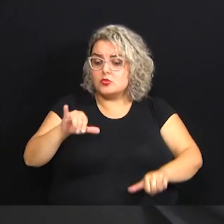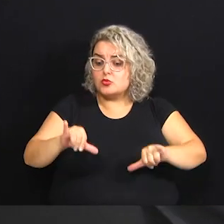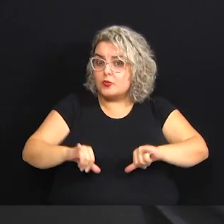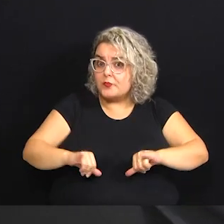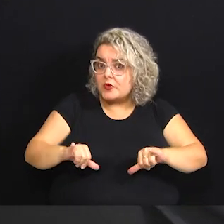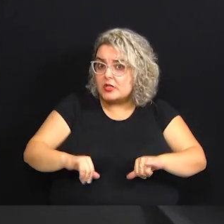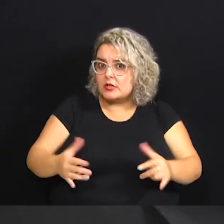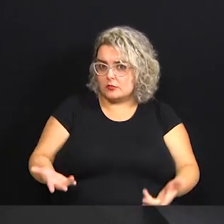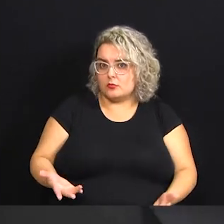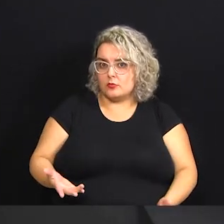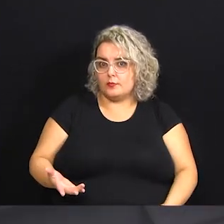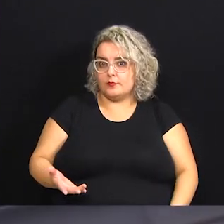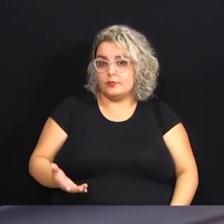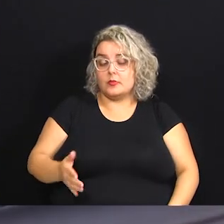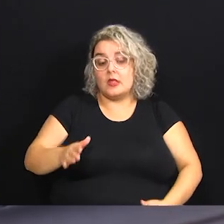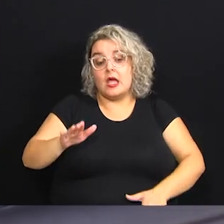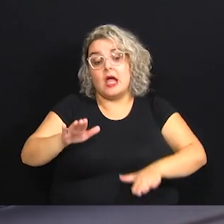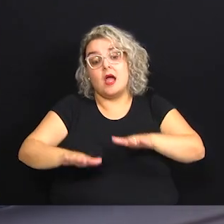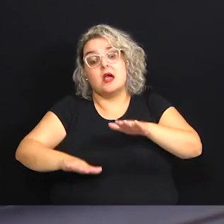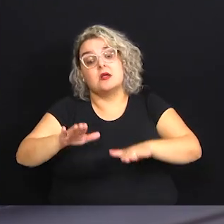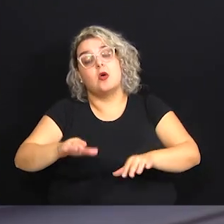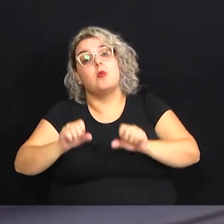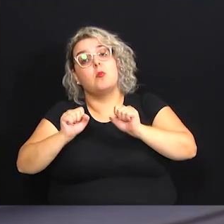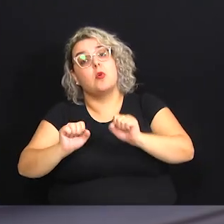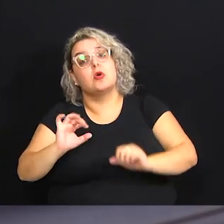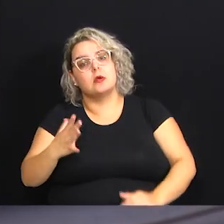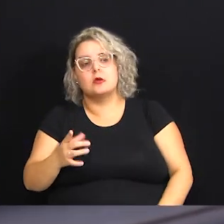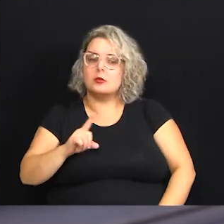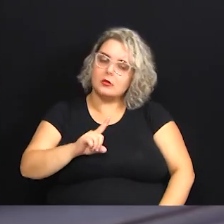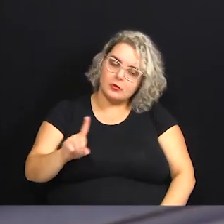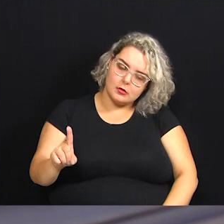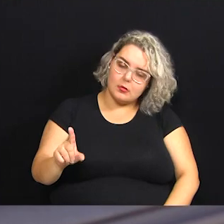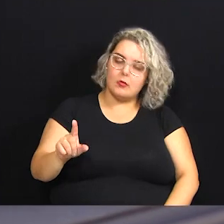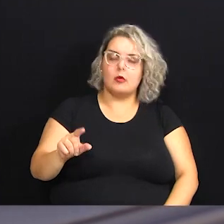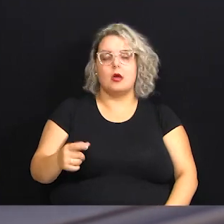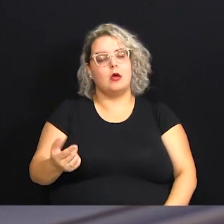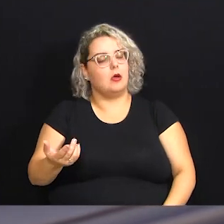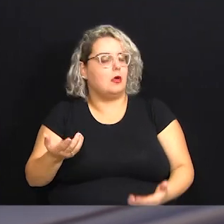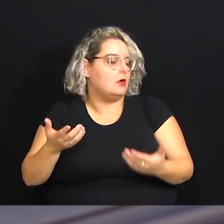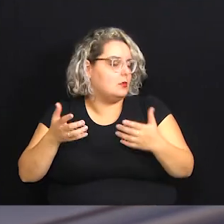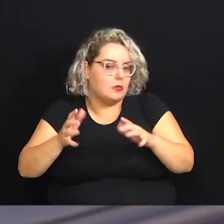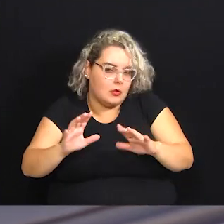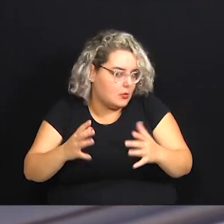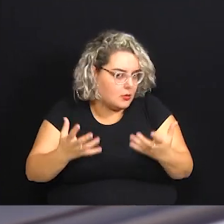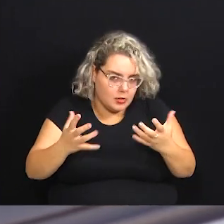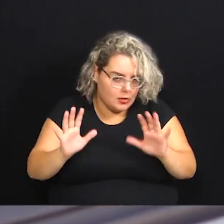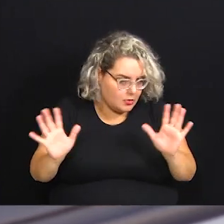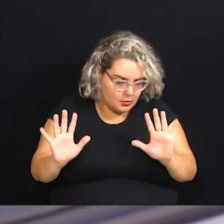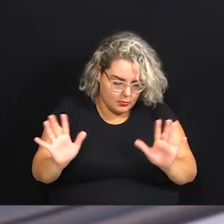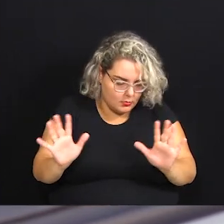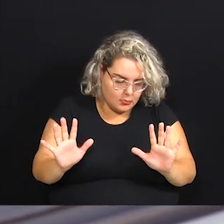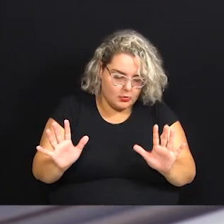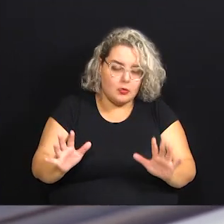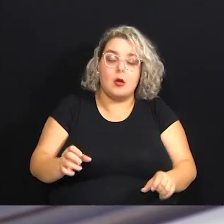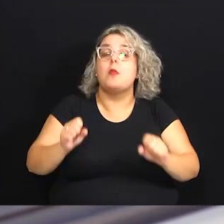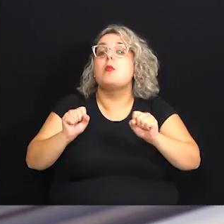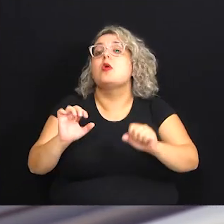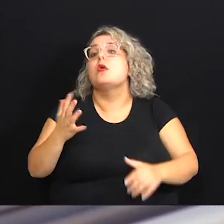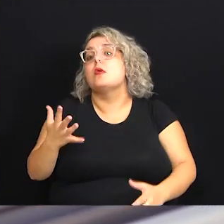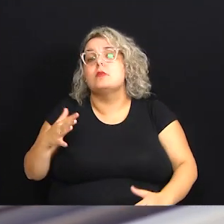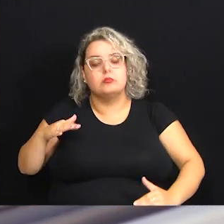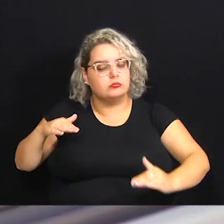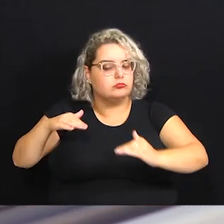sofrendo? É que eventualmente pode acontecer, não é o que obviamente ninguém deseja, mas pode acontecer